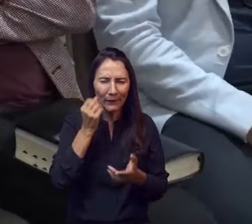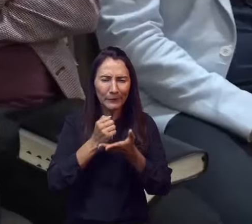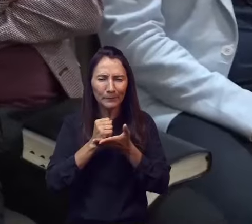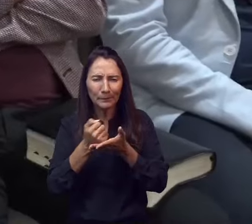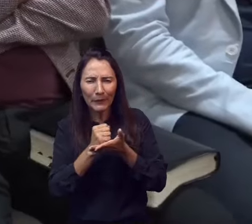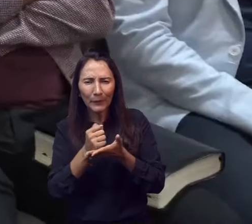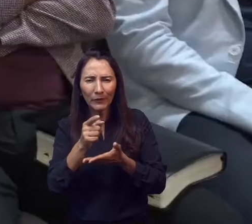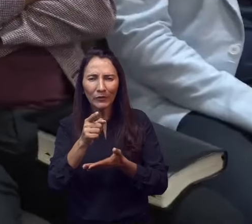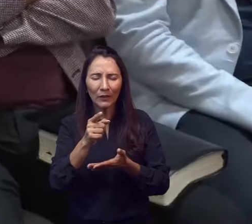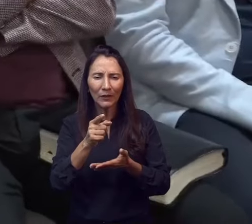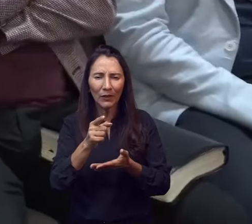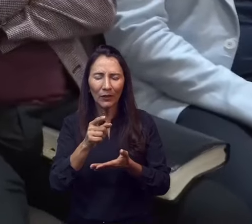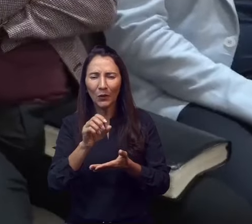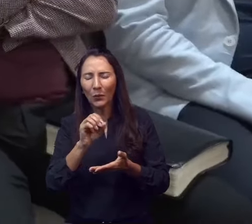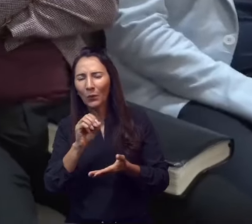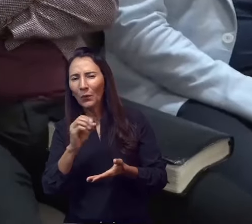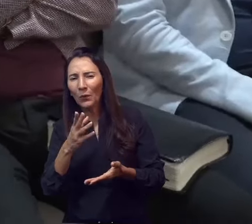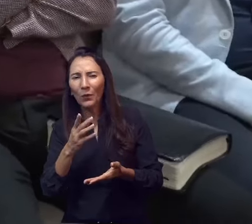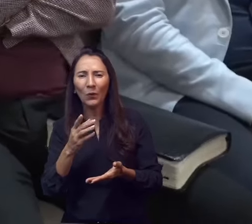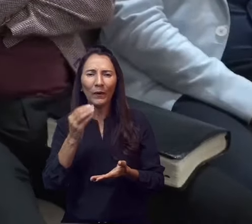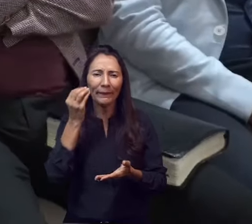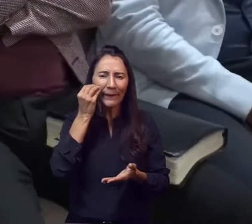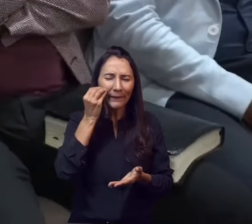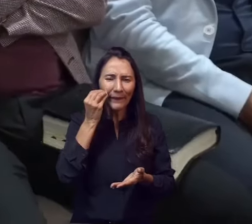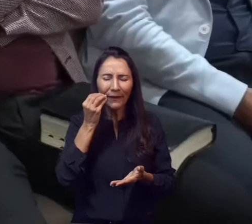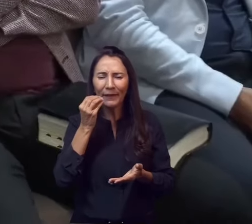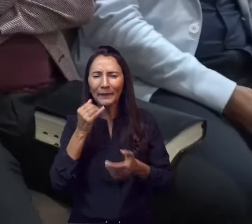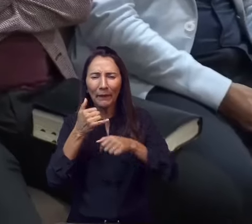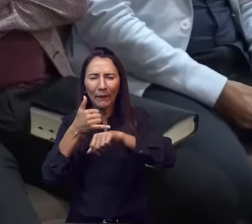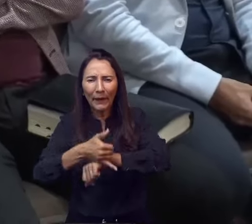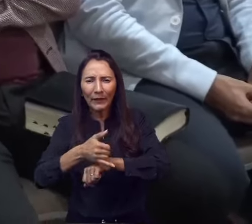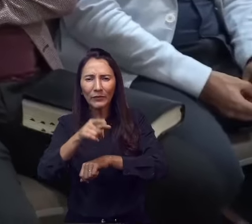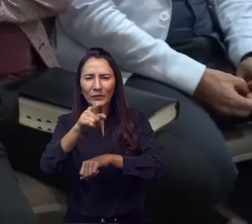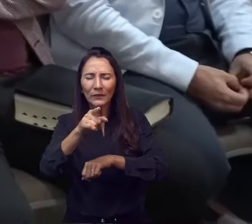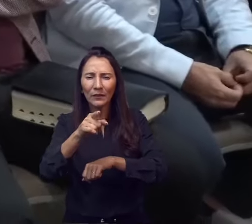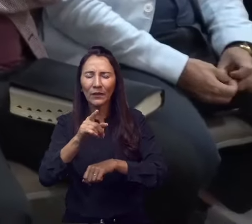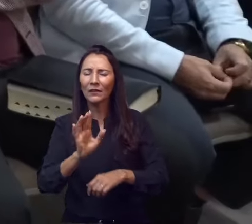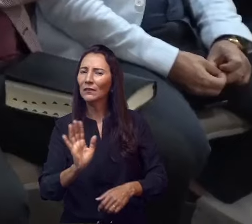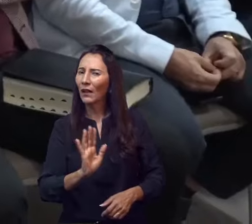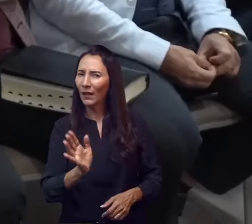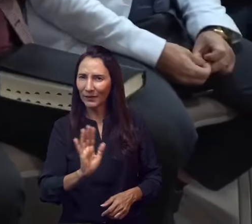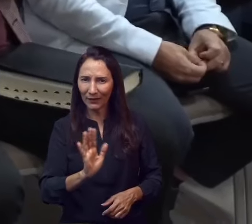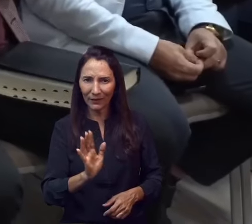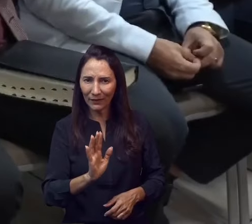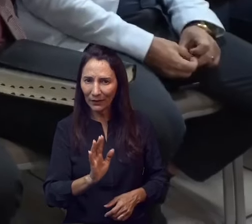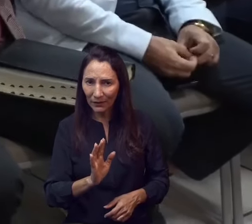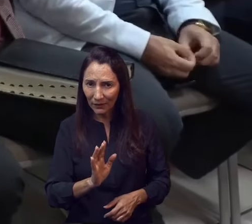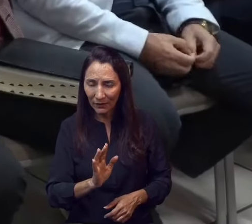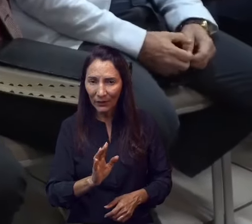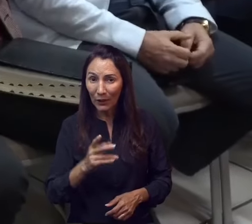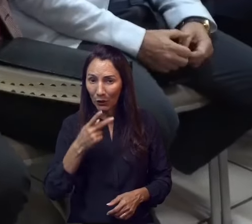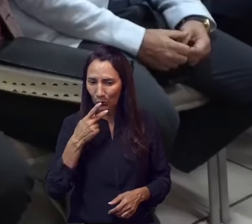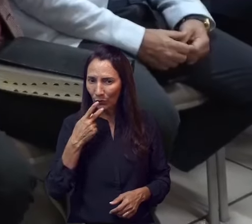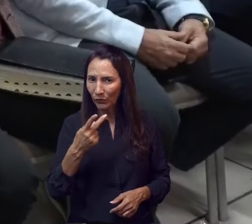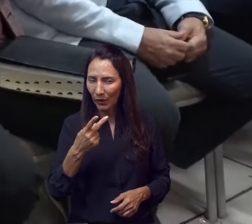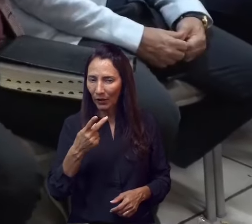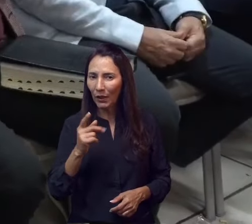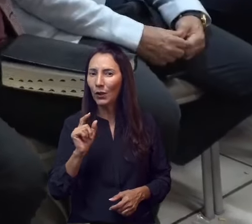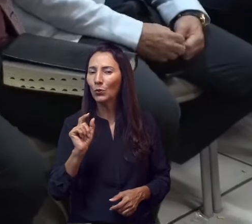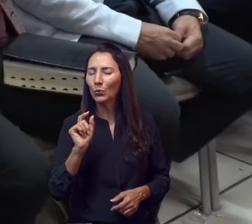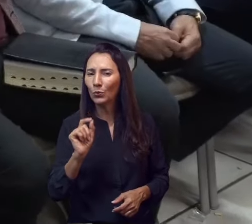ou vai convencer você de algo que não é verdade eu não estou falando de um fato